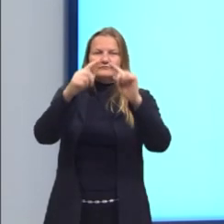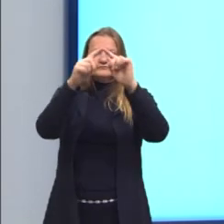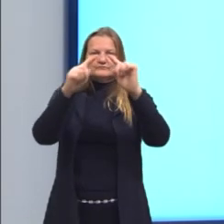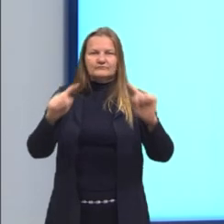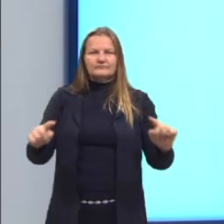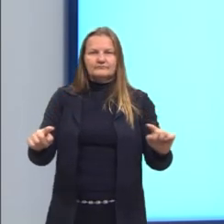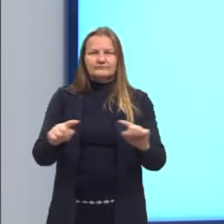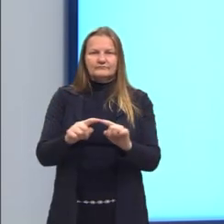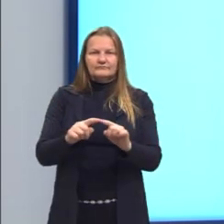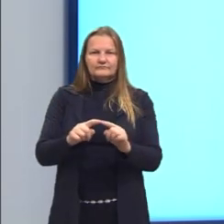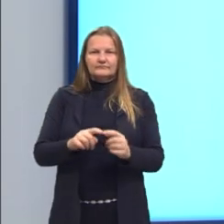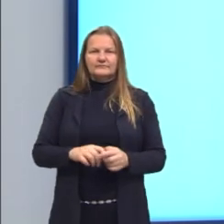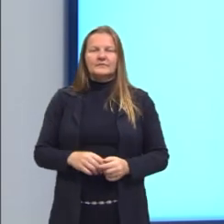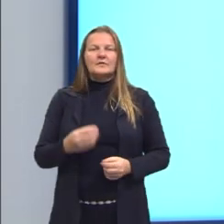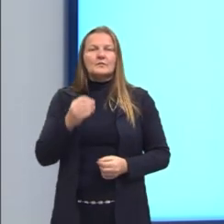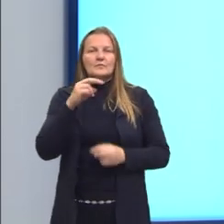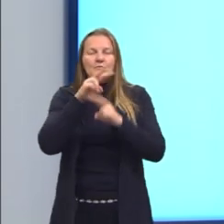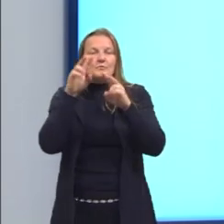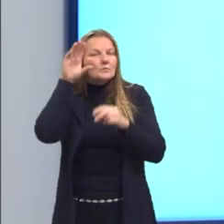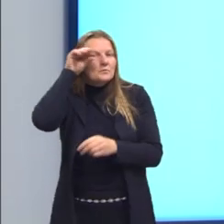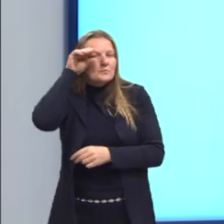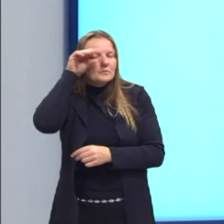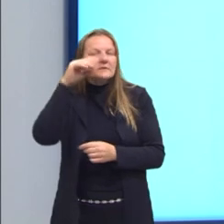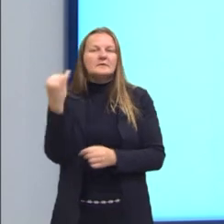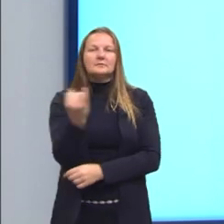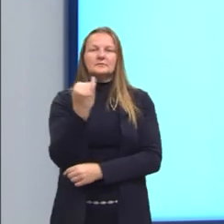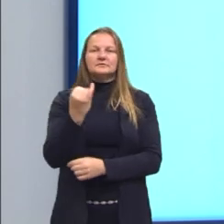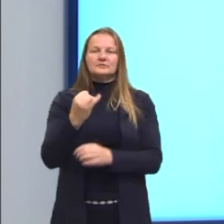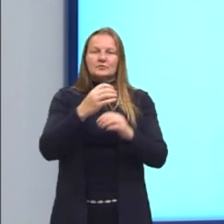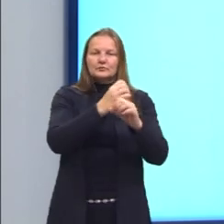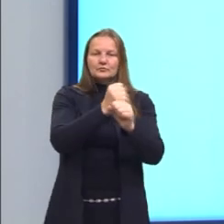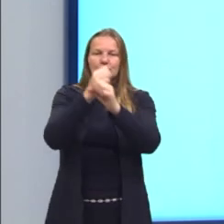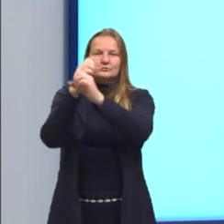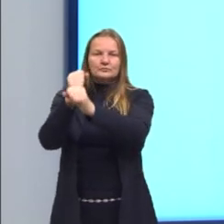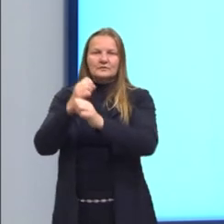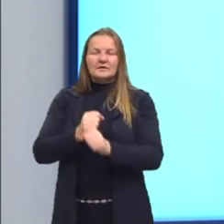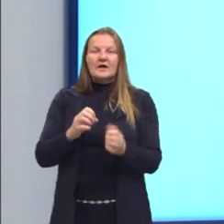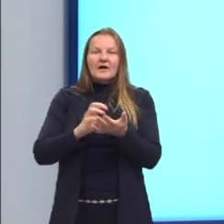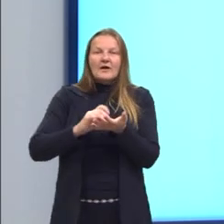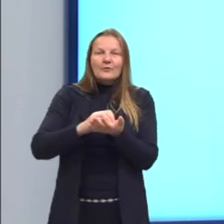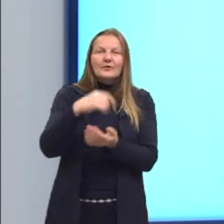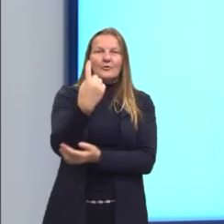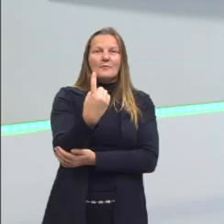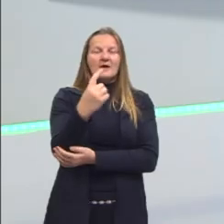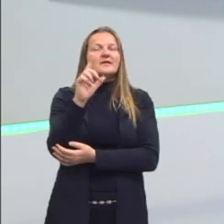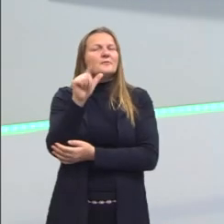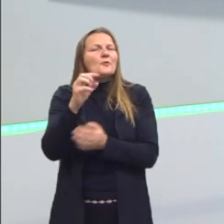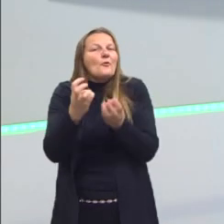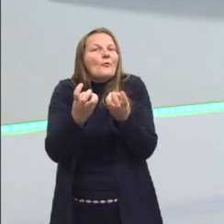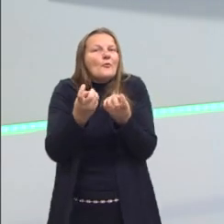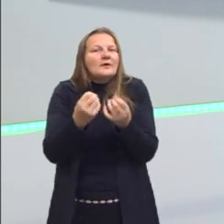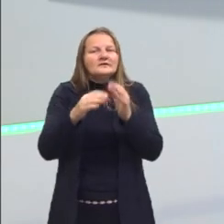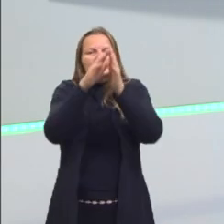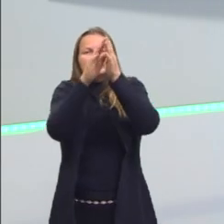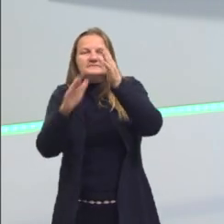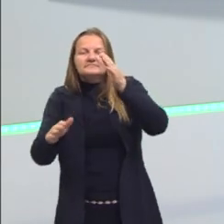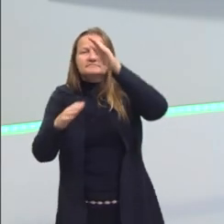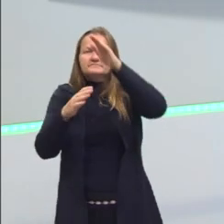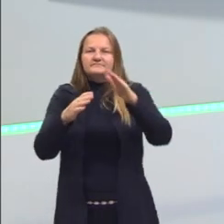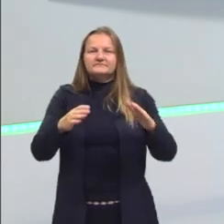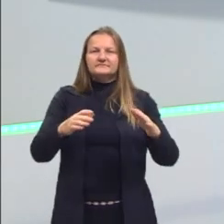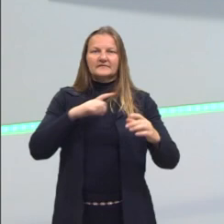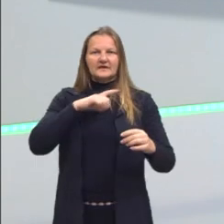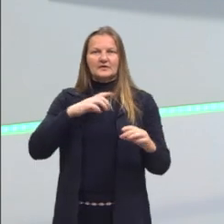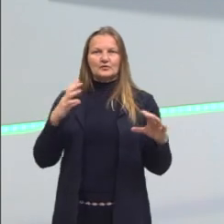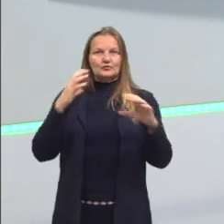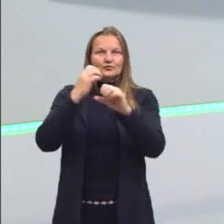triangular As Faces como nós vemos então calcula a área ali de uma delas em ver quantas faces laterais nós